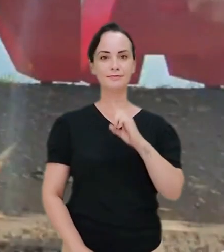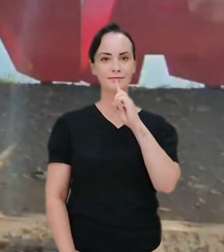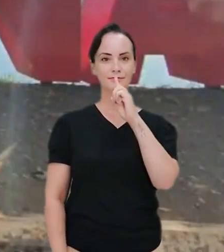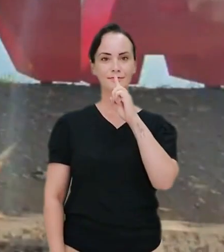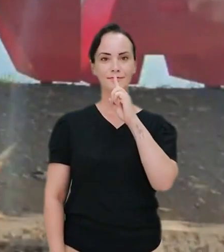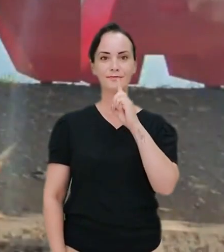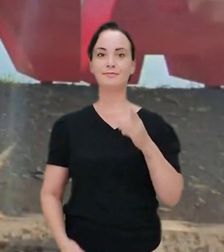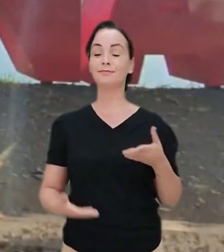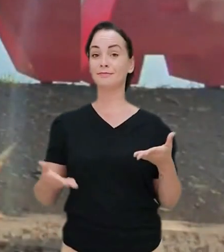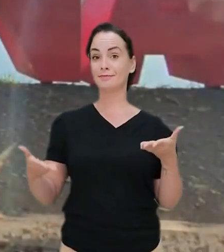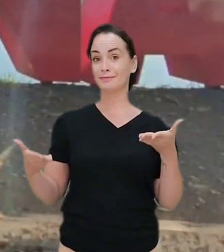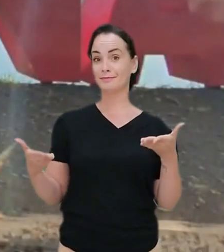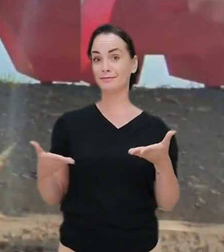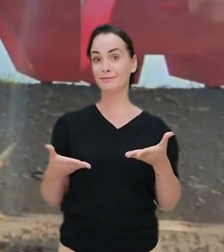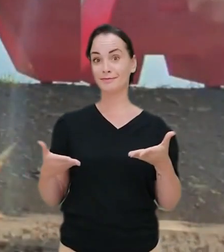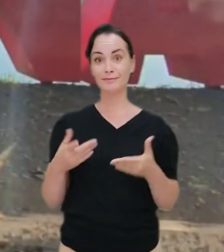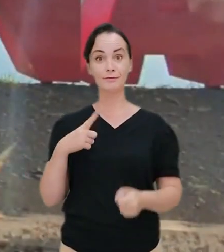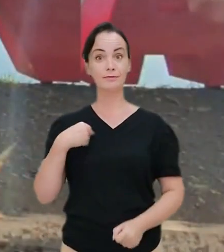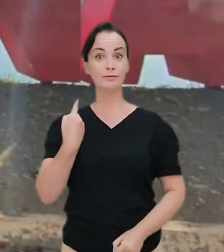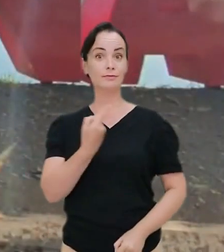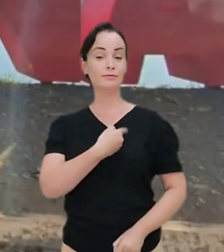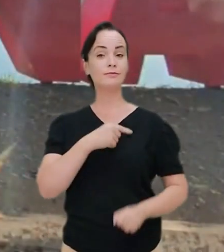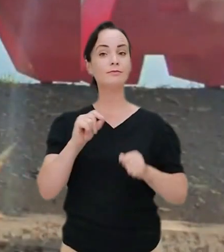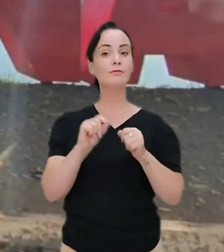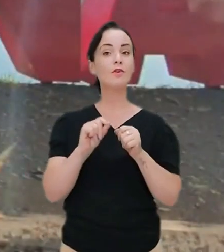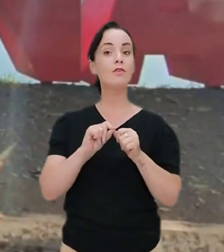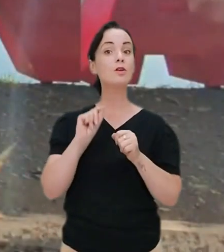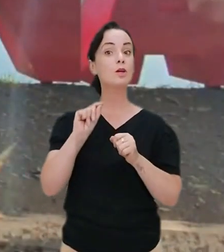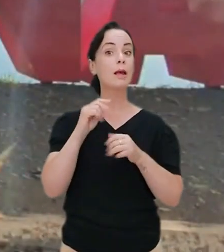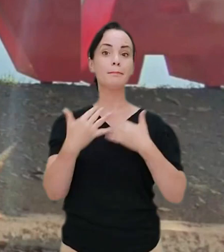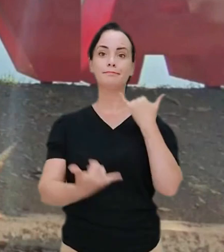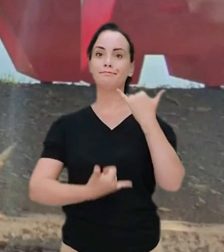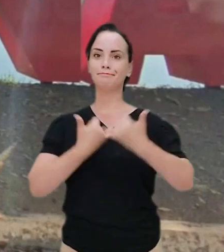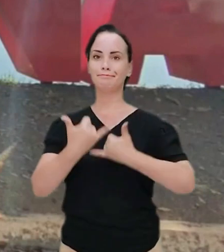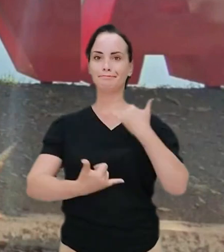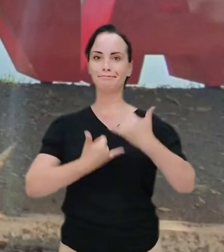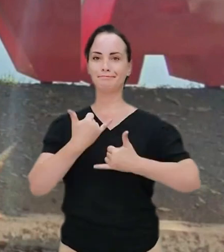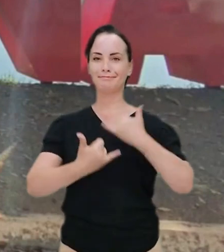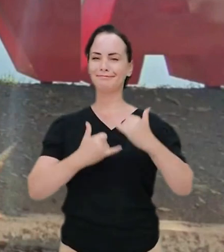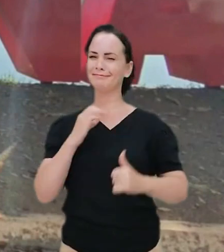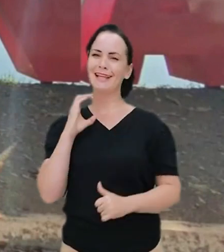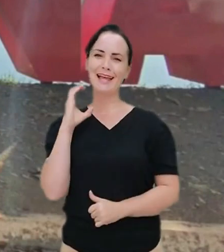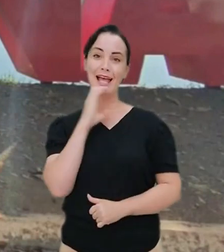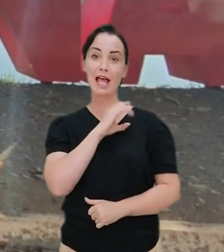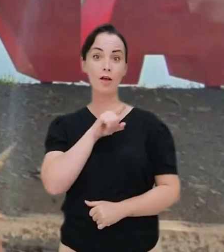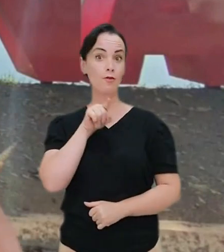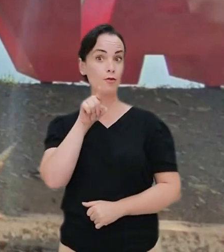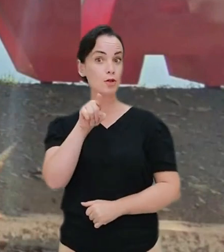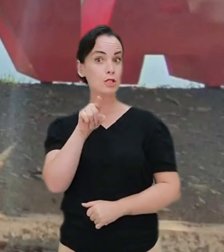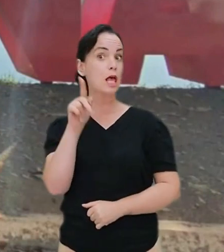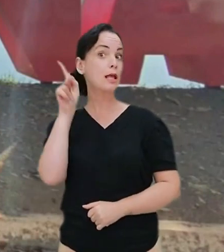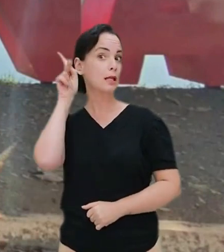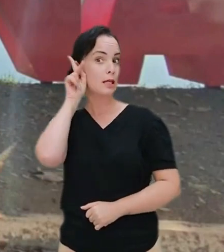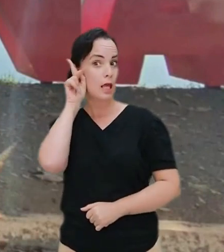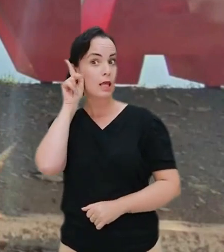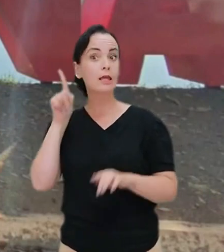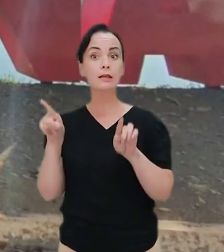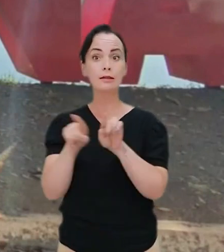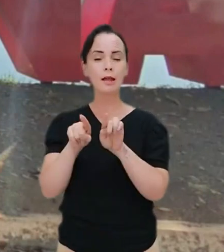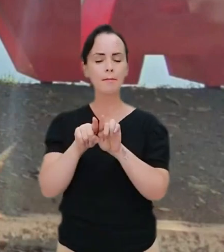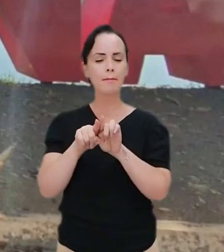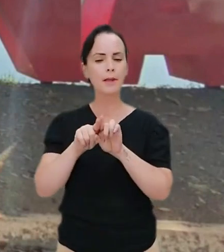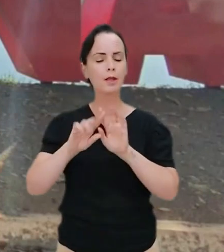And now, e agora, Kate, nós vamos fazer um jogo rápido com você e todos que estão